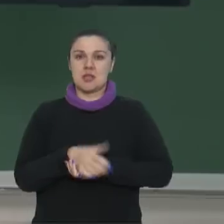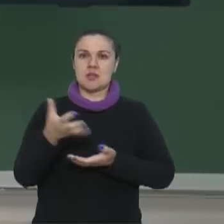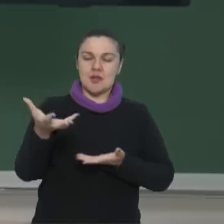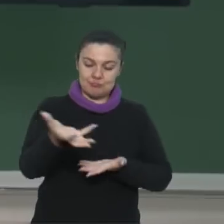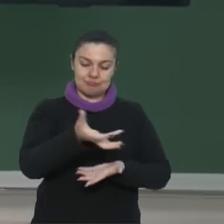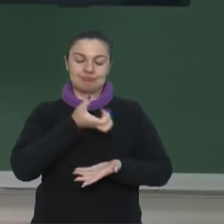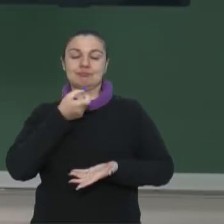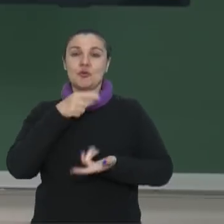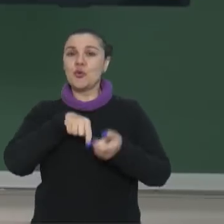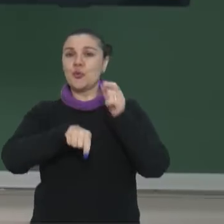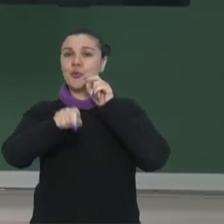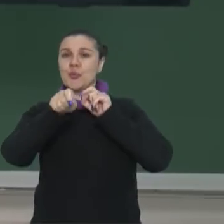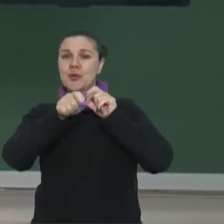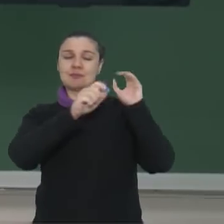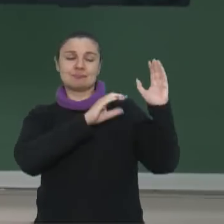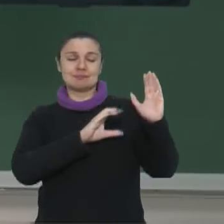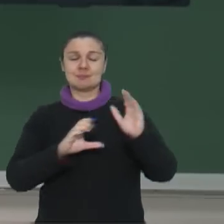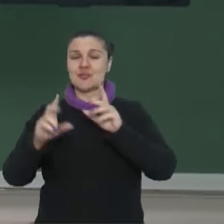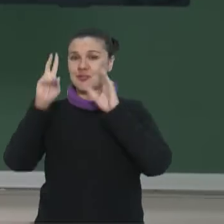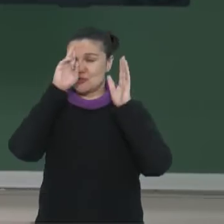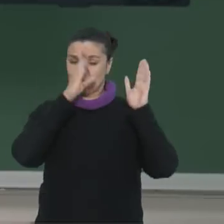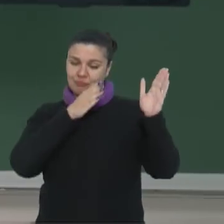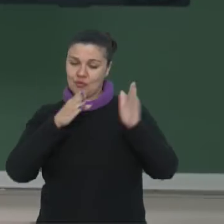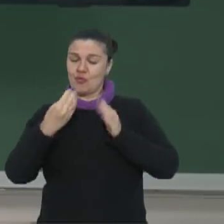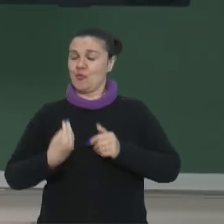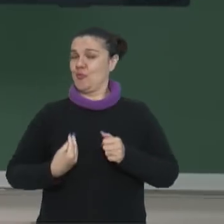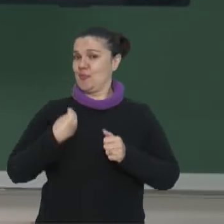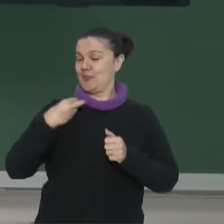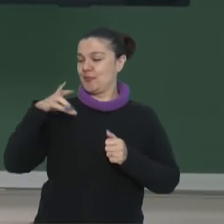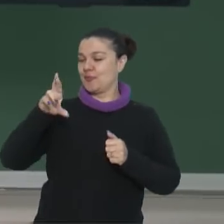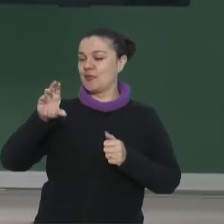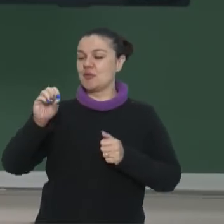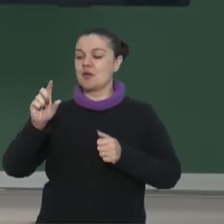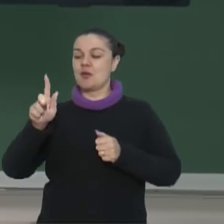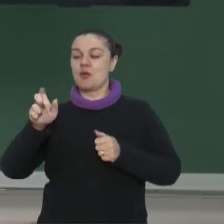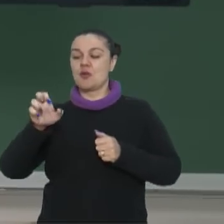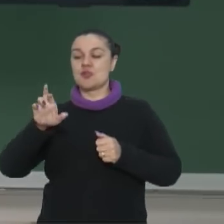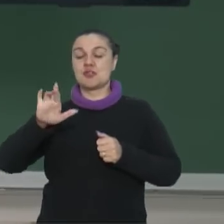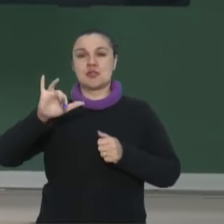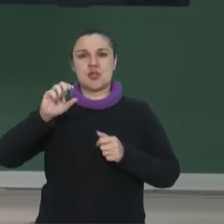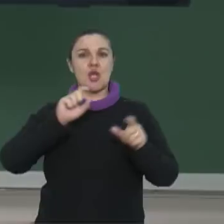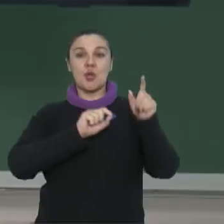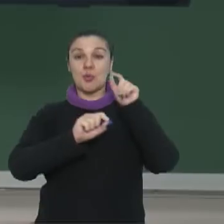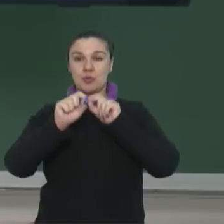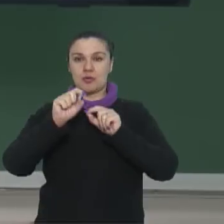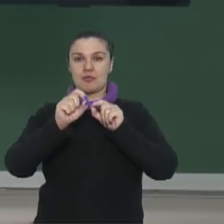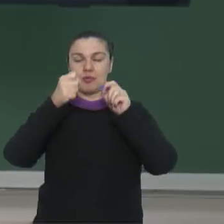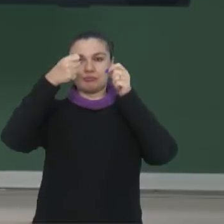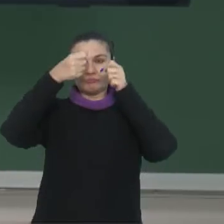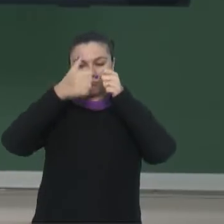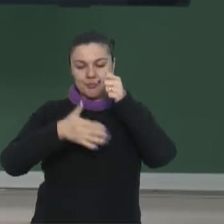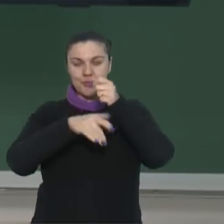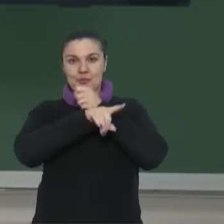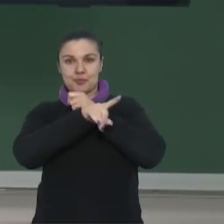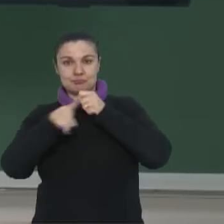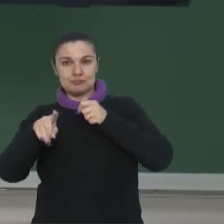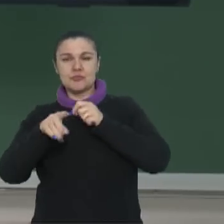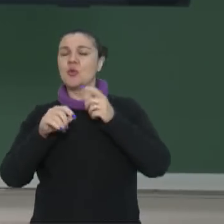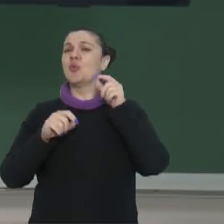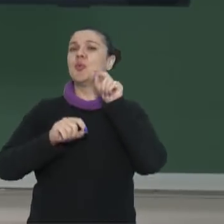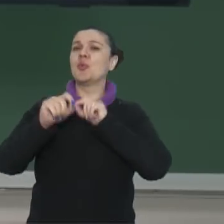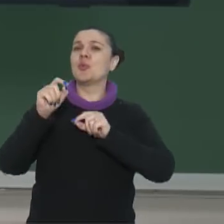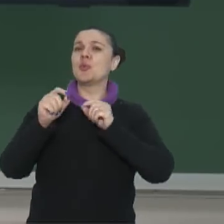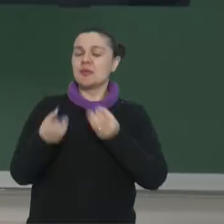para nós um conteúdo sobre a vida do Rogério. O quê? Vamos listar algumas coisas, né? Que